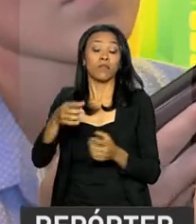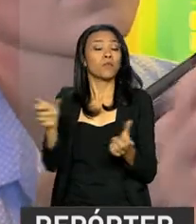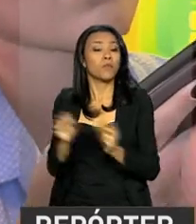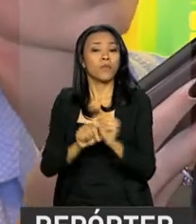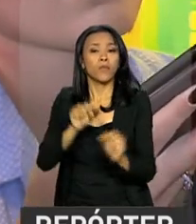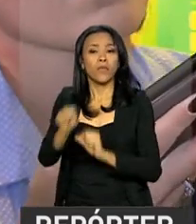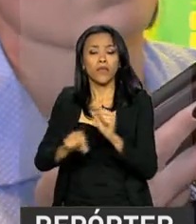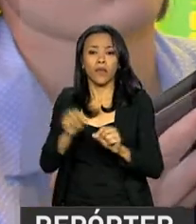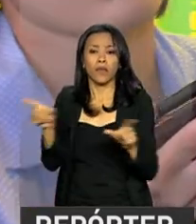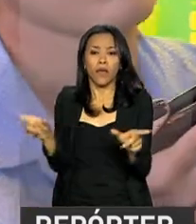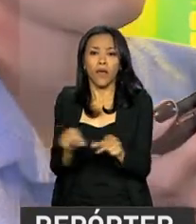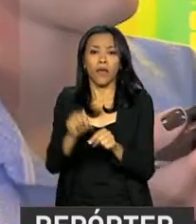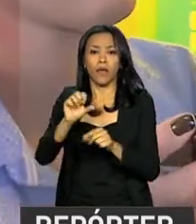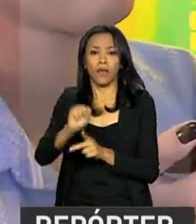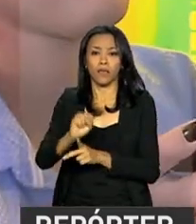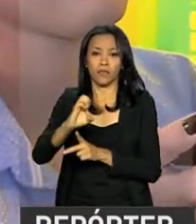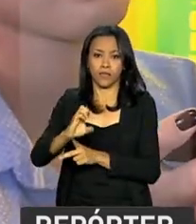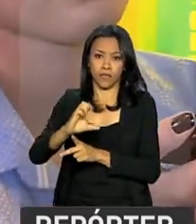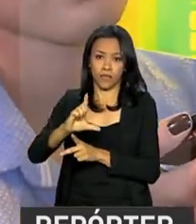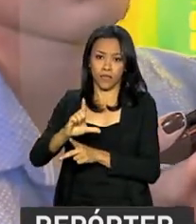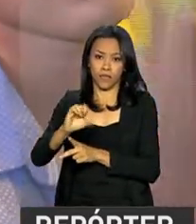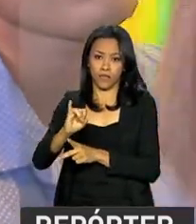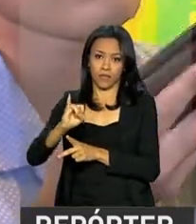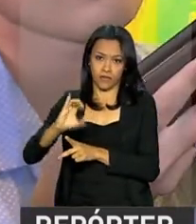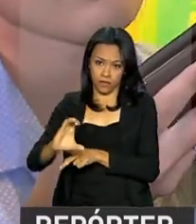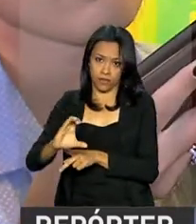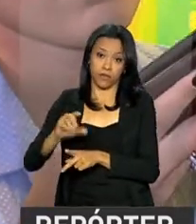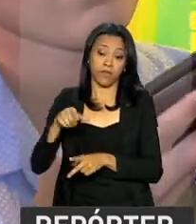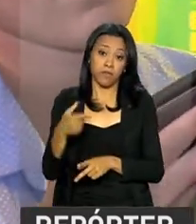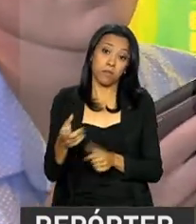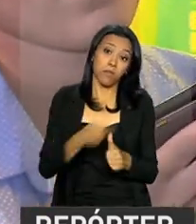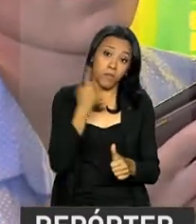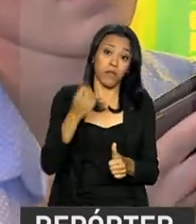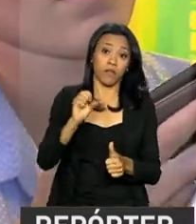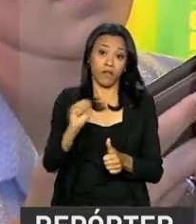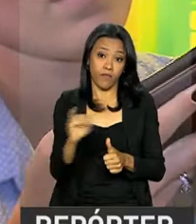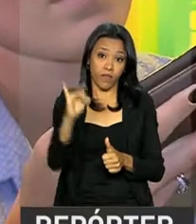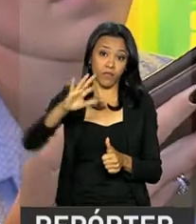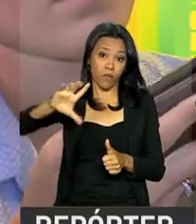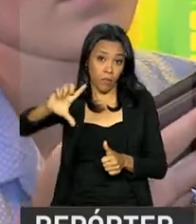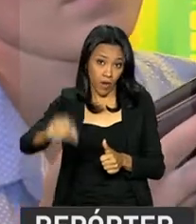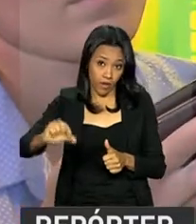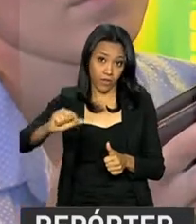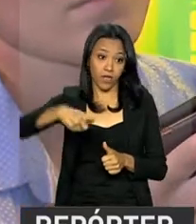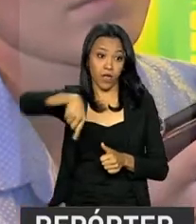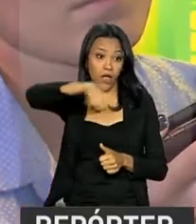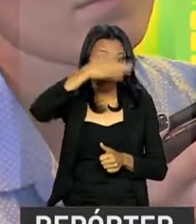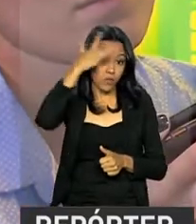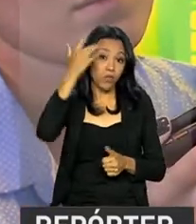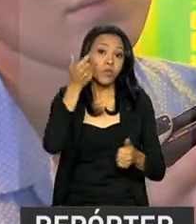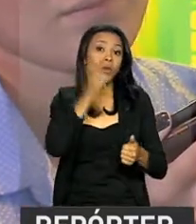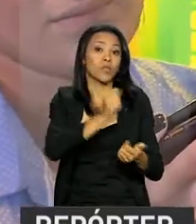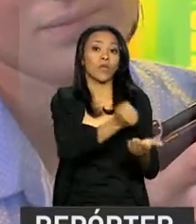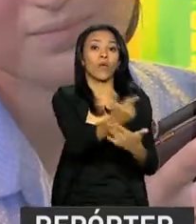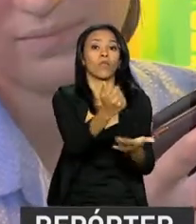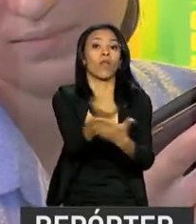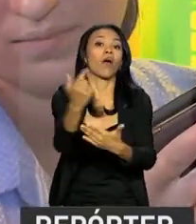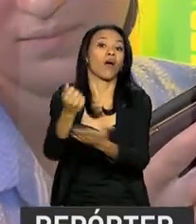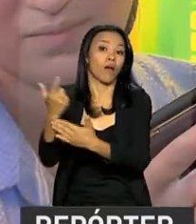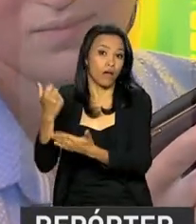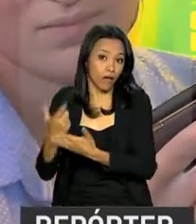que é o duplo ganho para o país o primeiro a lançar mais baixo aumenta o poder de compra da população já a